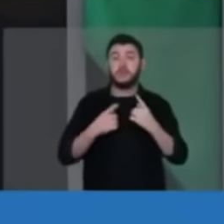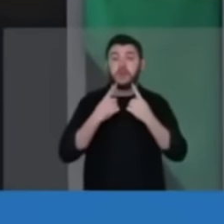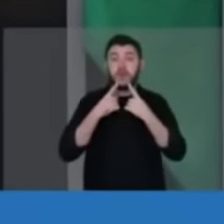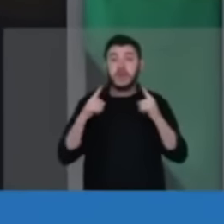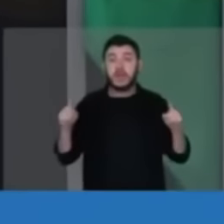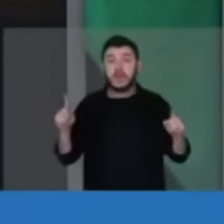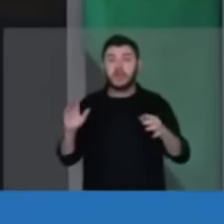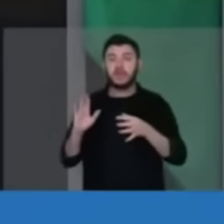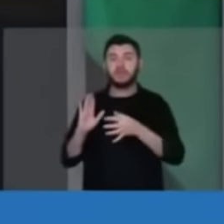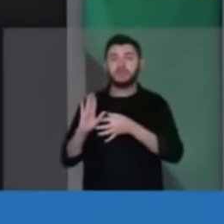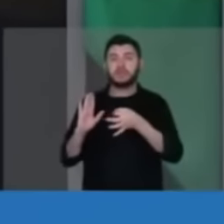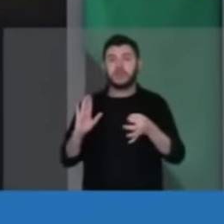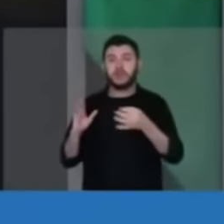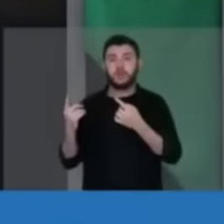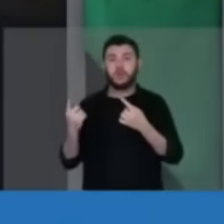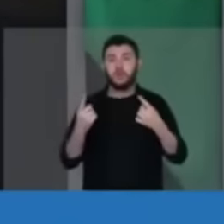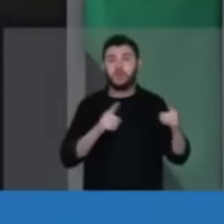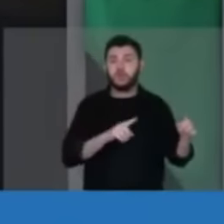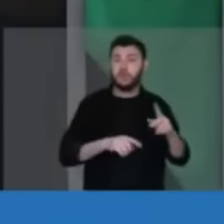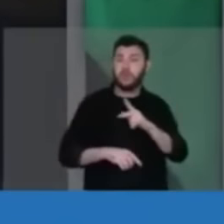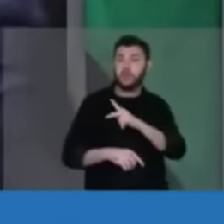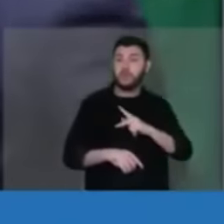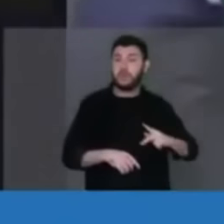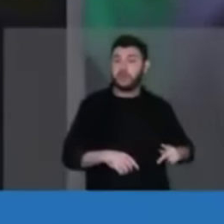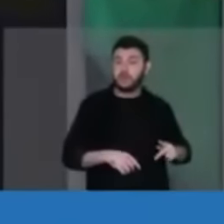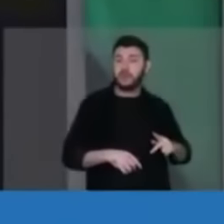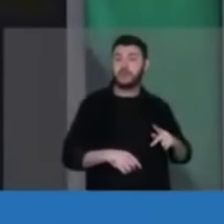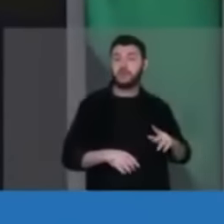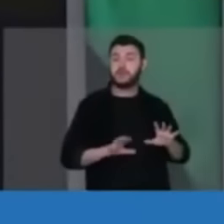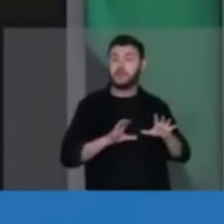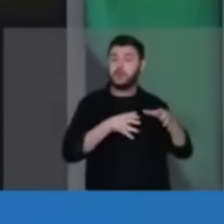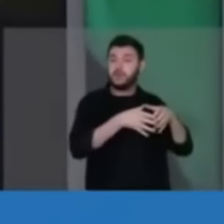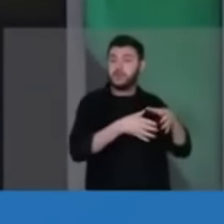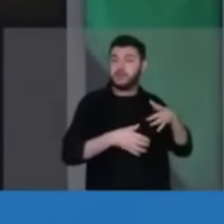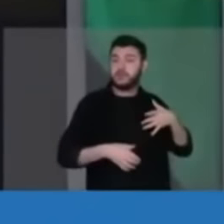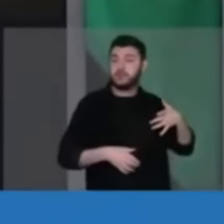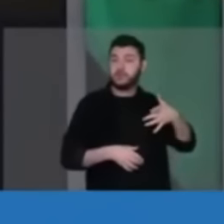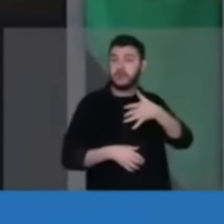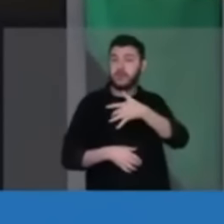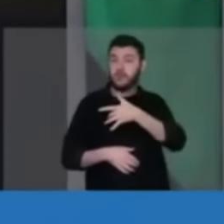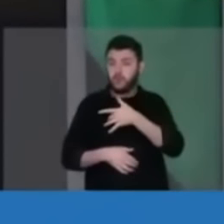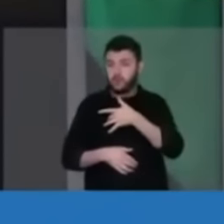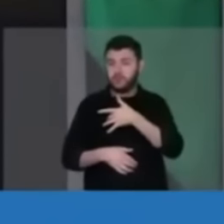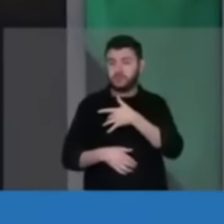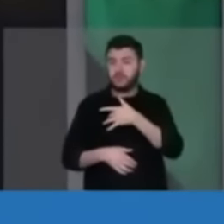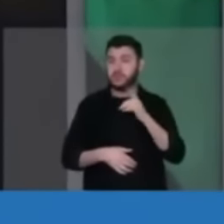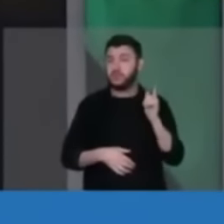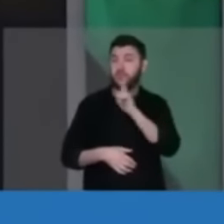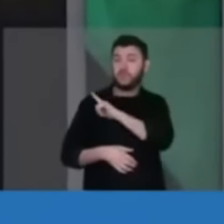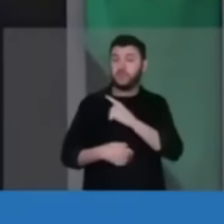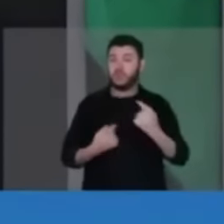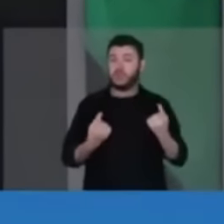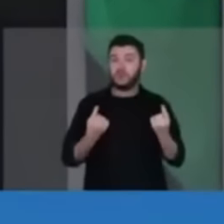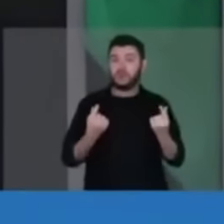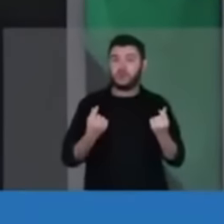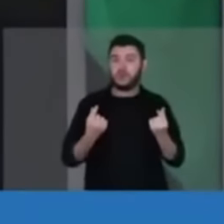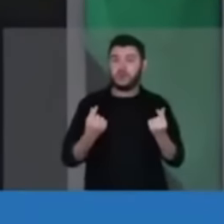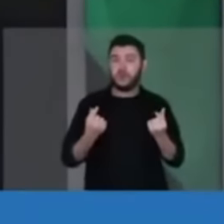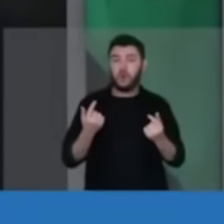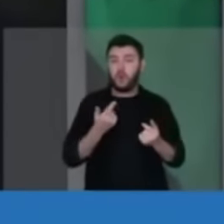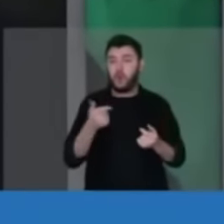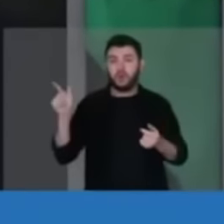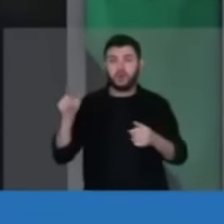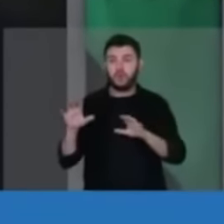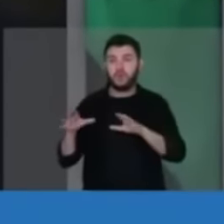ganhando esses recursos jamais feita a um presidente de qualquer outra comissão que está perdendo recurso em